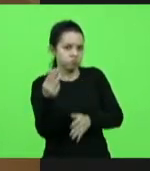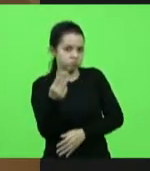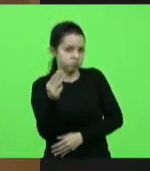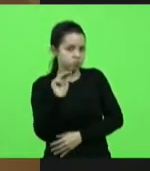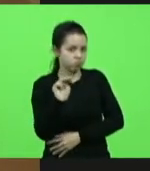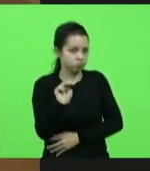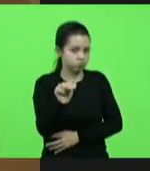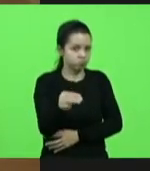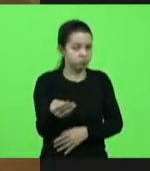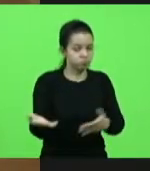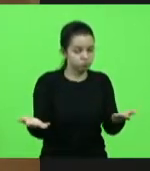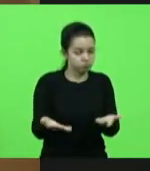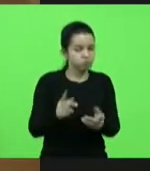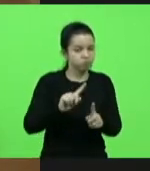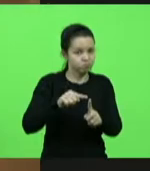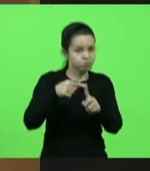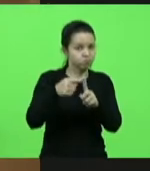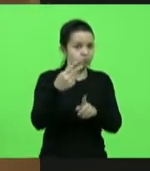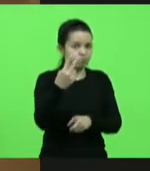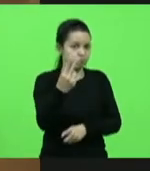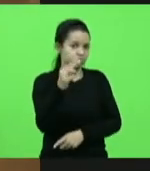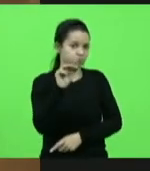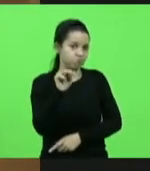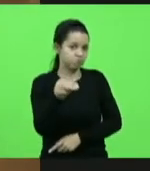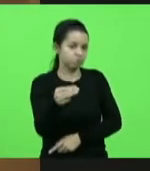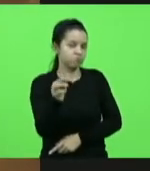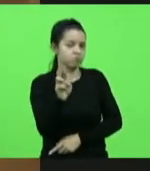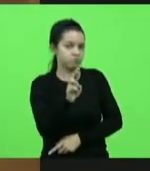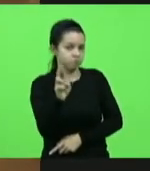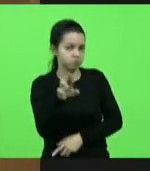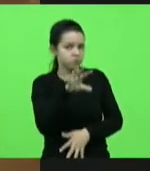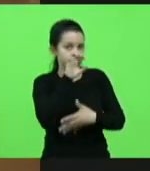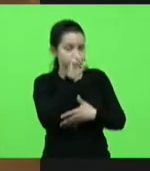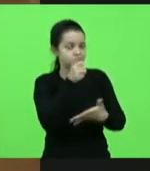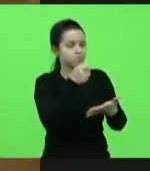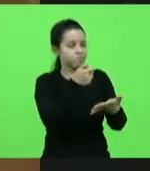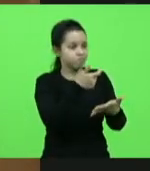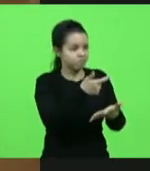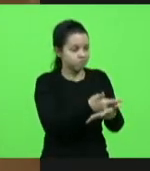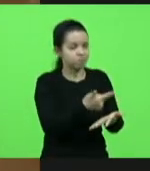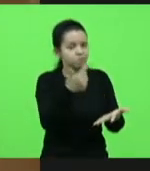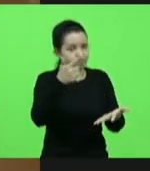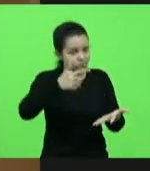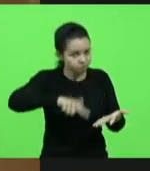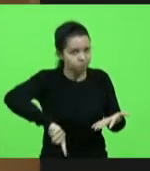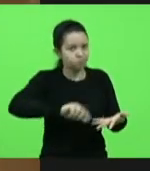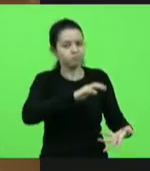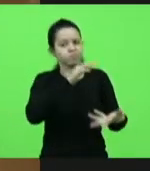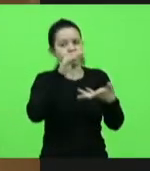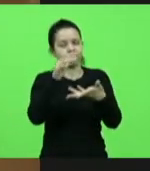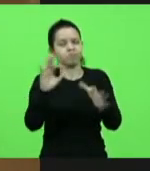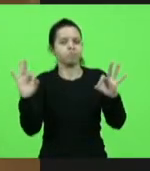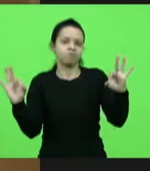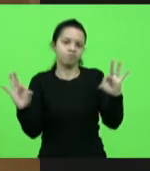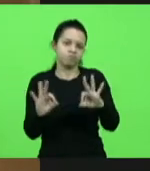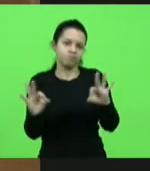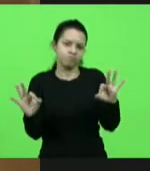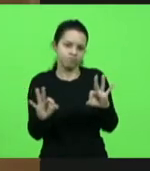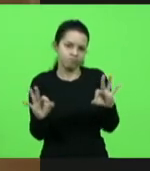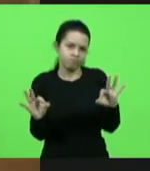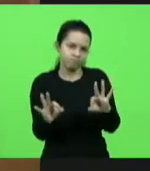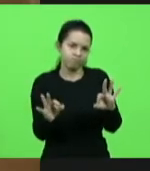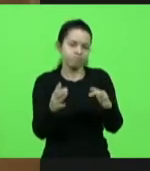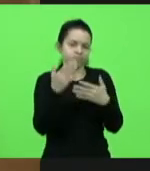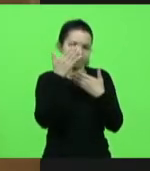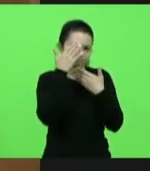reais, agora mais 2 milhões e meio de respiradores que foram comprados e não foram entregues, senhor presidente. Muito obrigado. Se houver